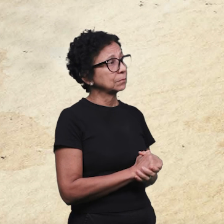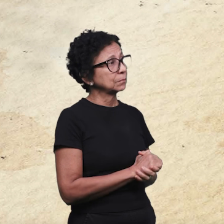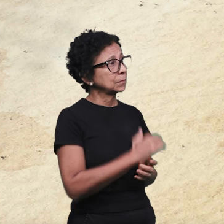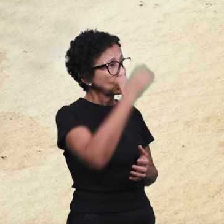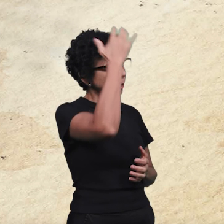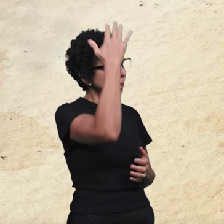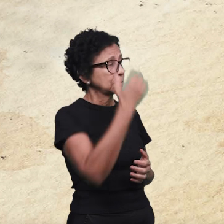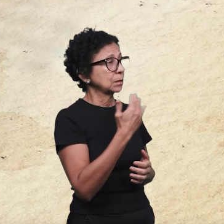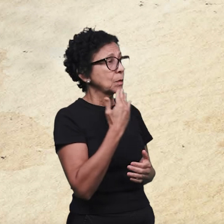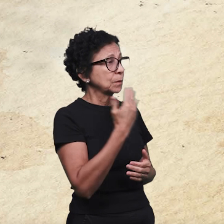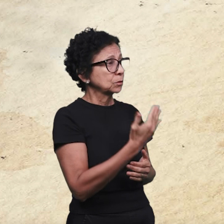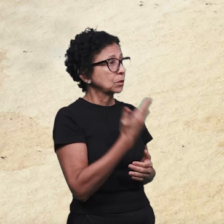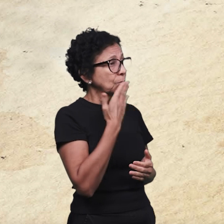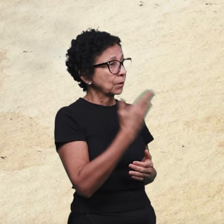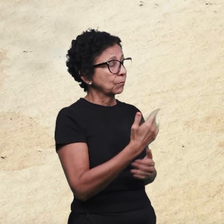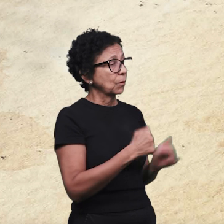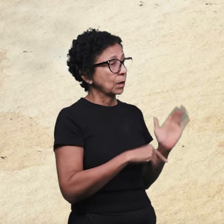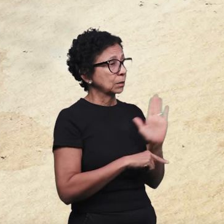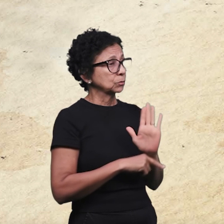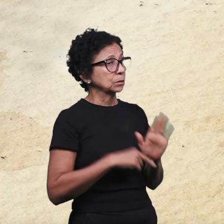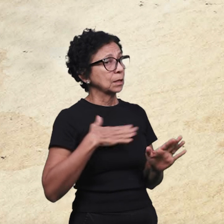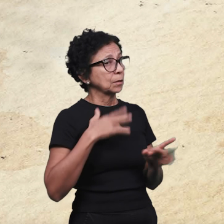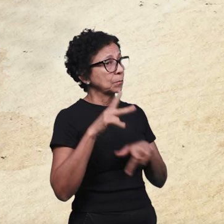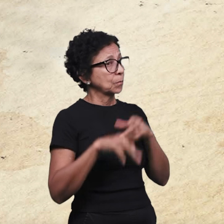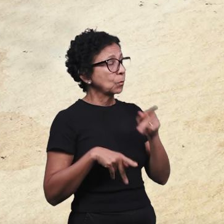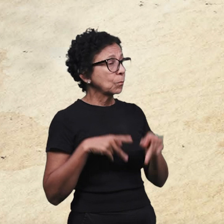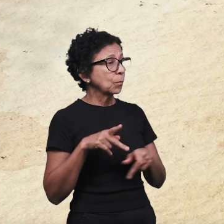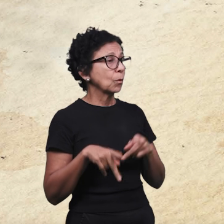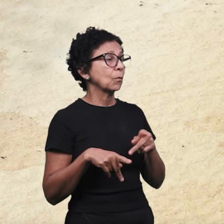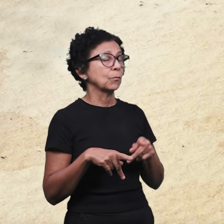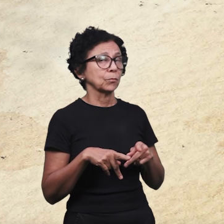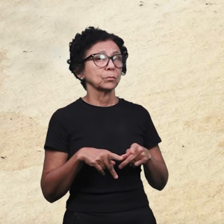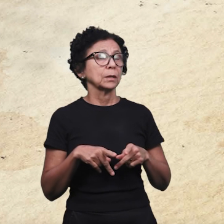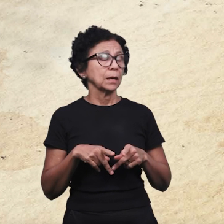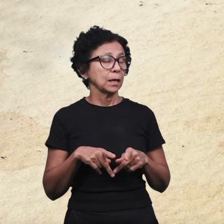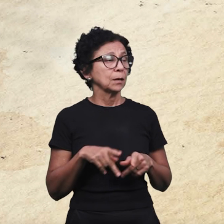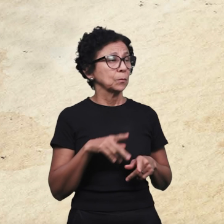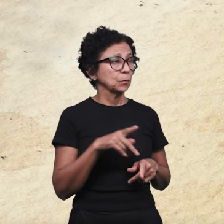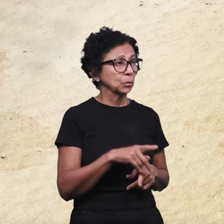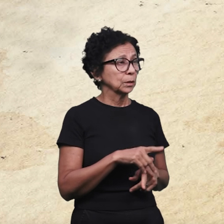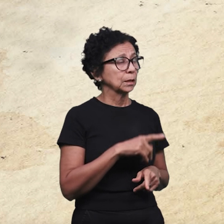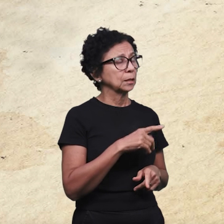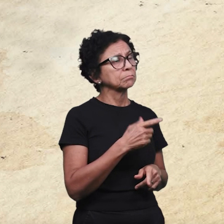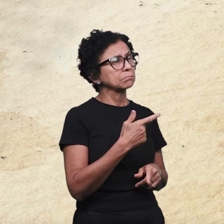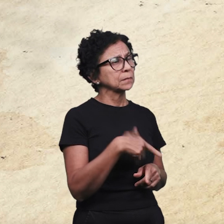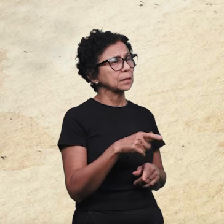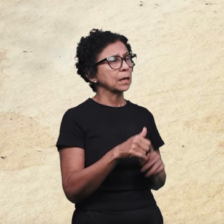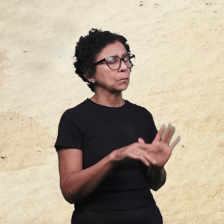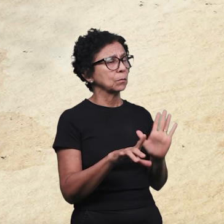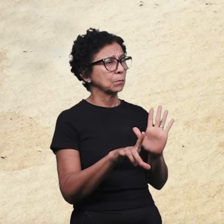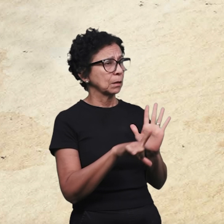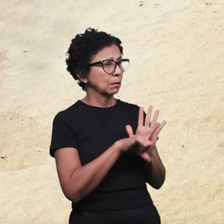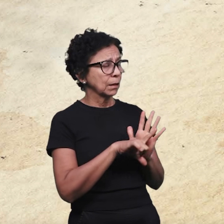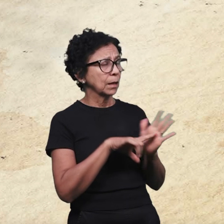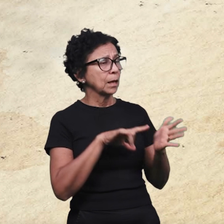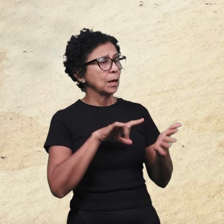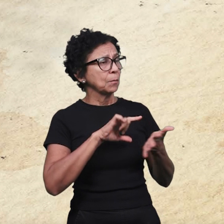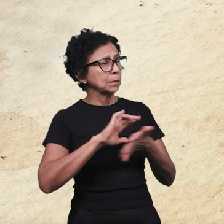porque estamos vendidos, eu e o meu povo, para nos destruírem, matarem